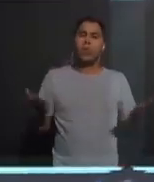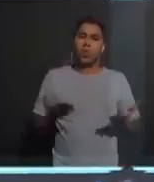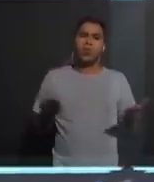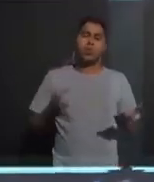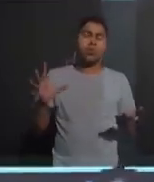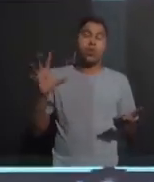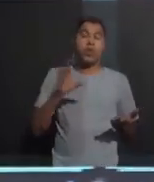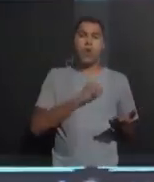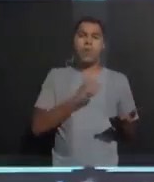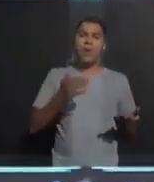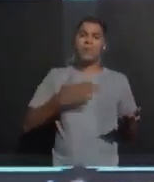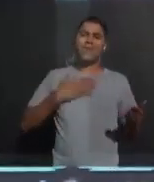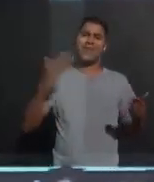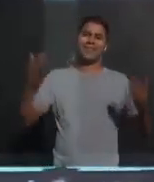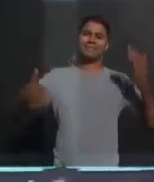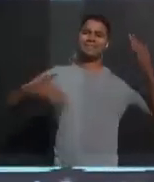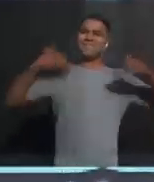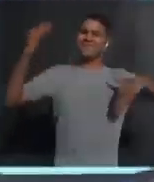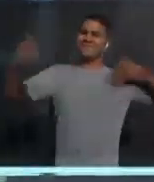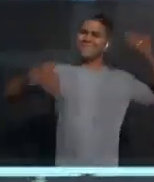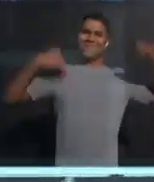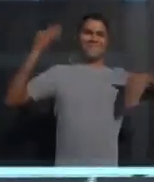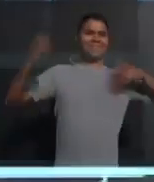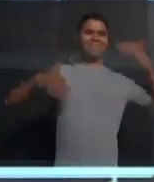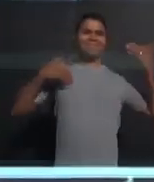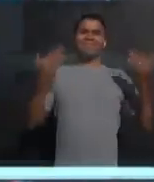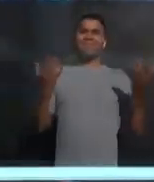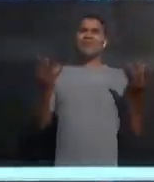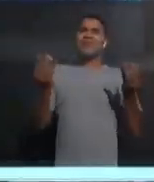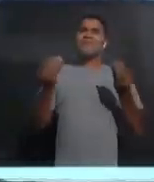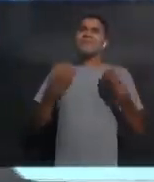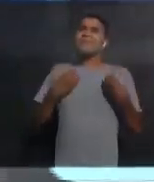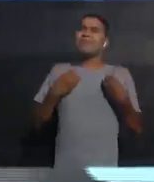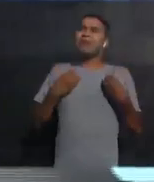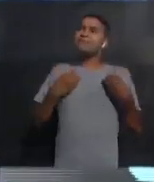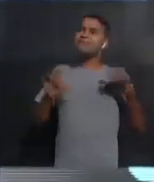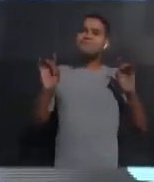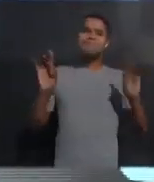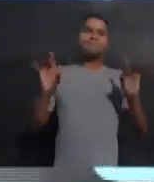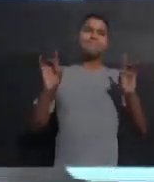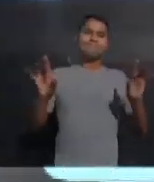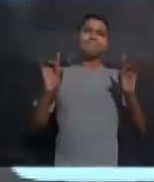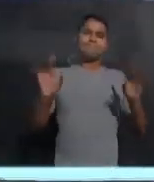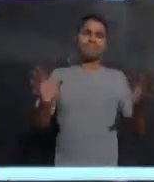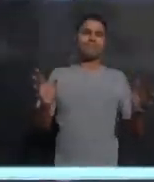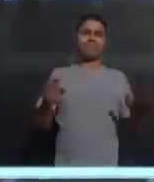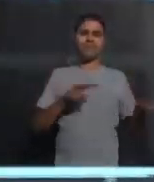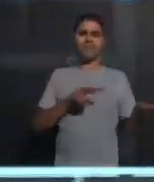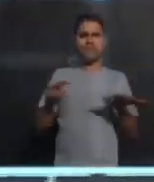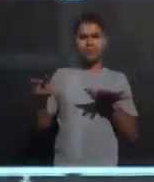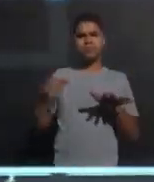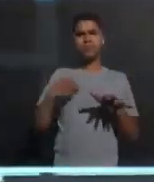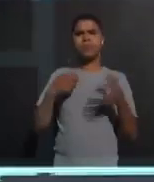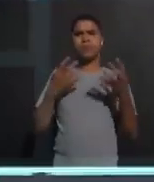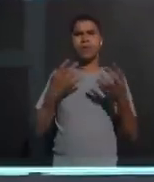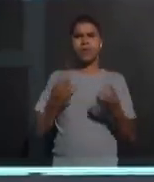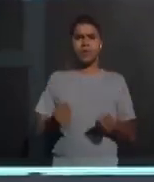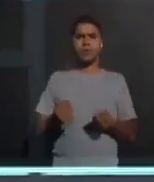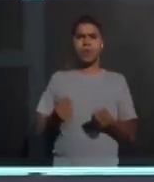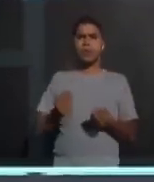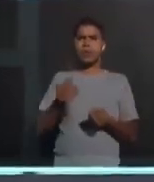que é a minha alegria a minha alegria o que me faça especial essa semana eu recebi de uma